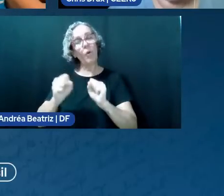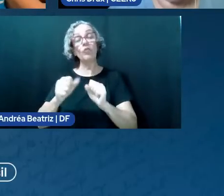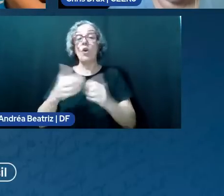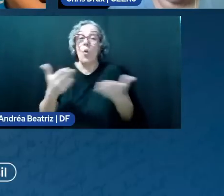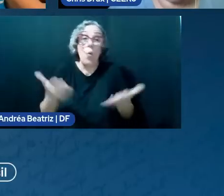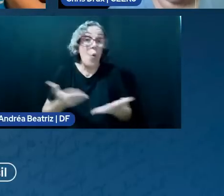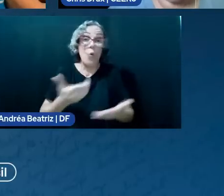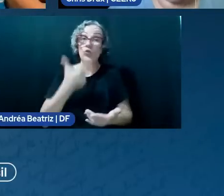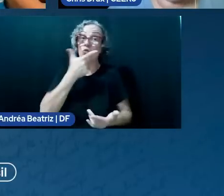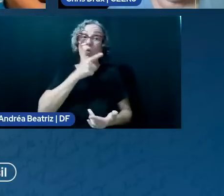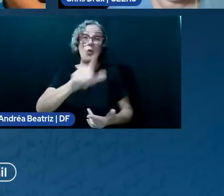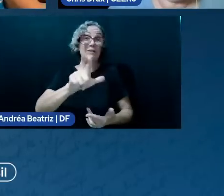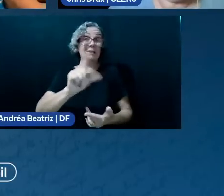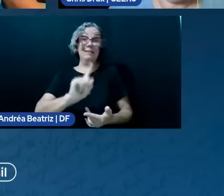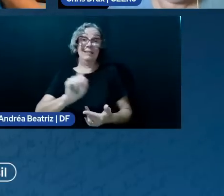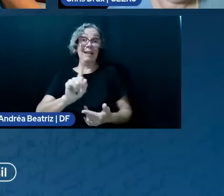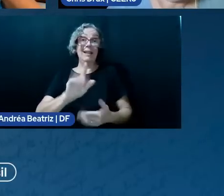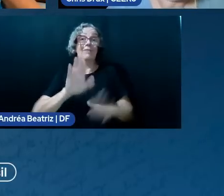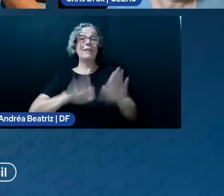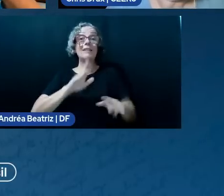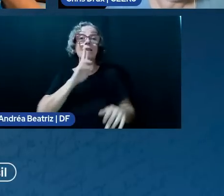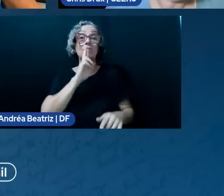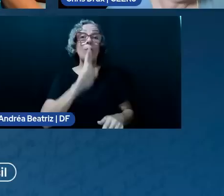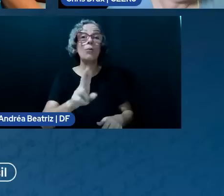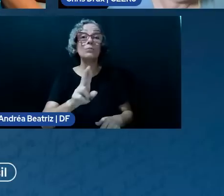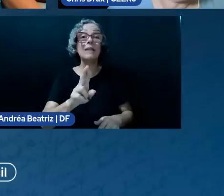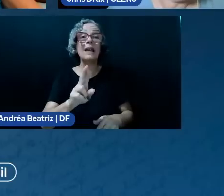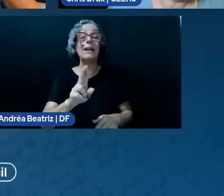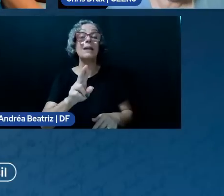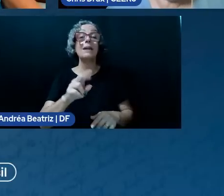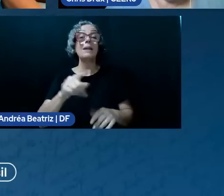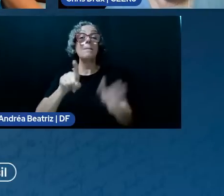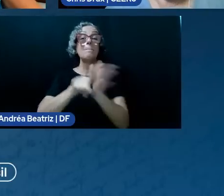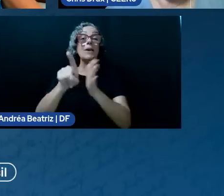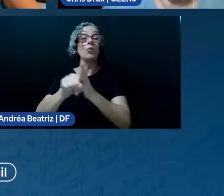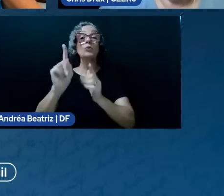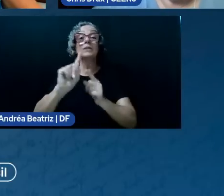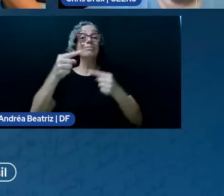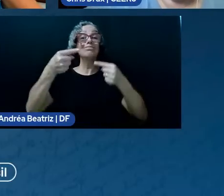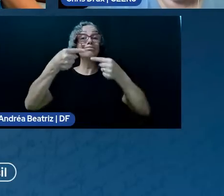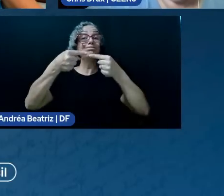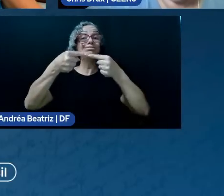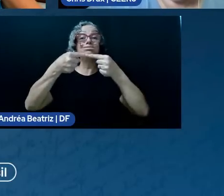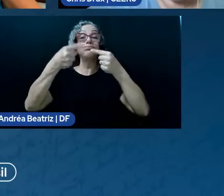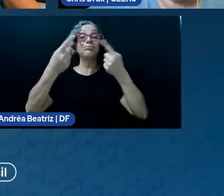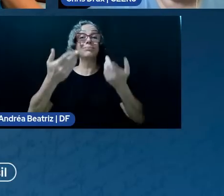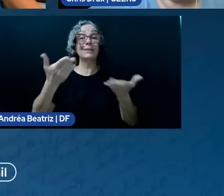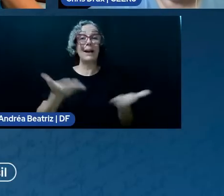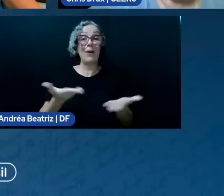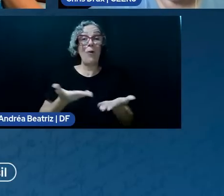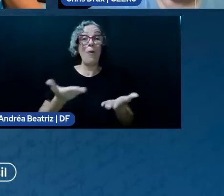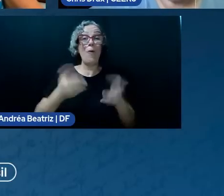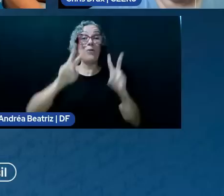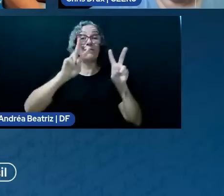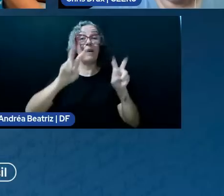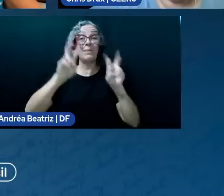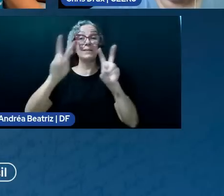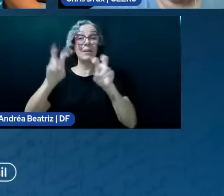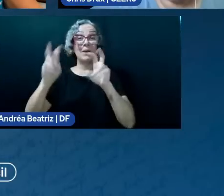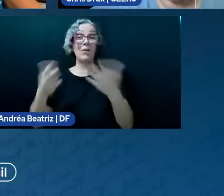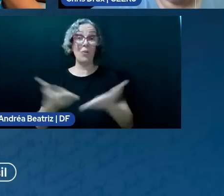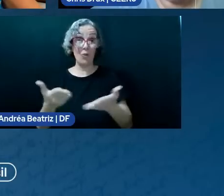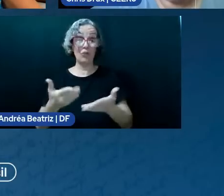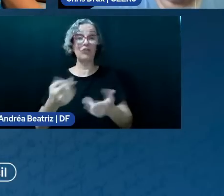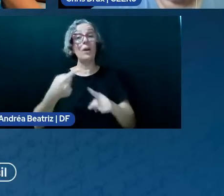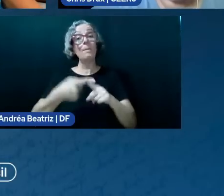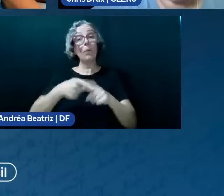as perguntas que não estão relacionadas com o assunto, porque o Livro dos Espíritos nós estamos levando praticamente 3 anos